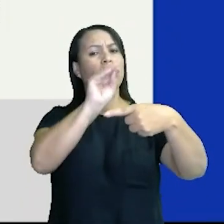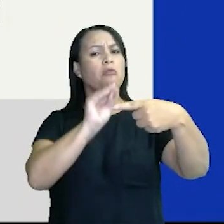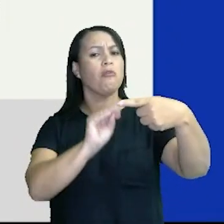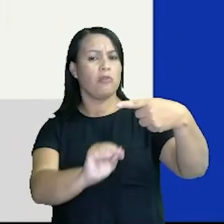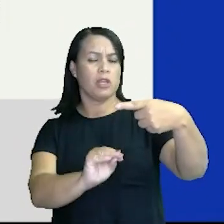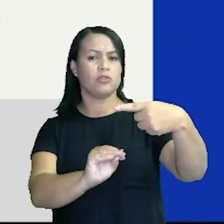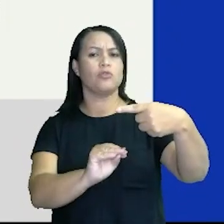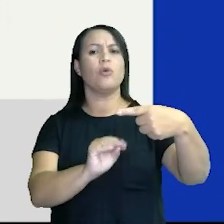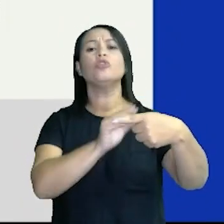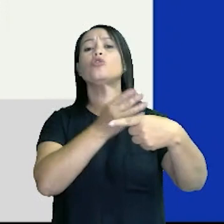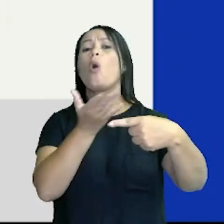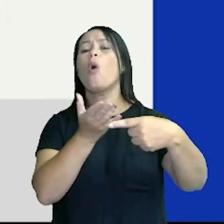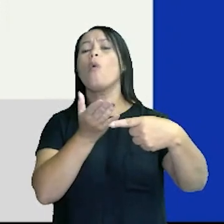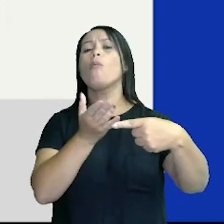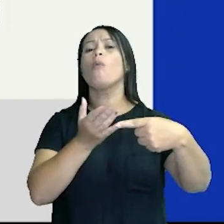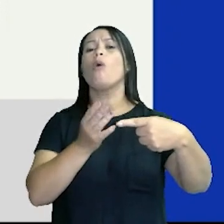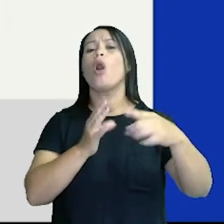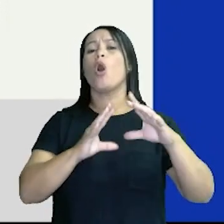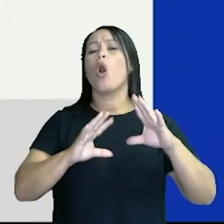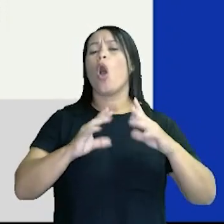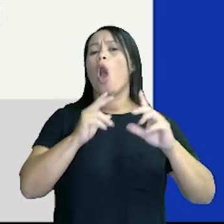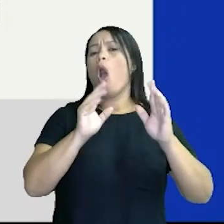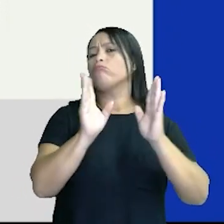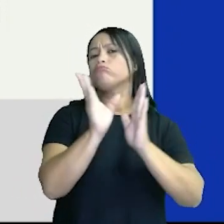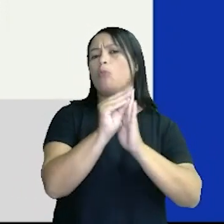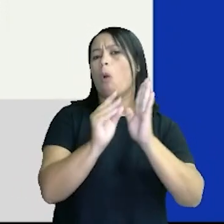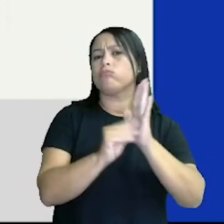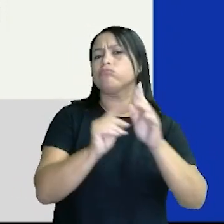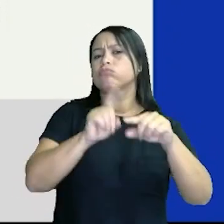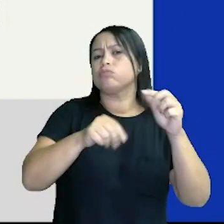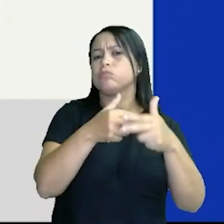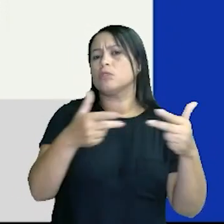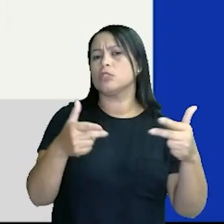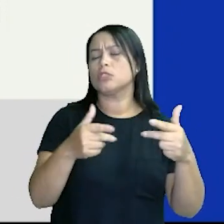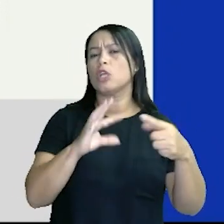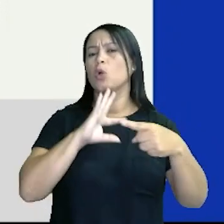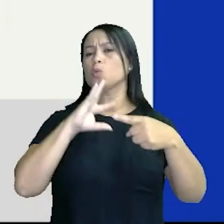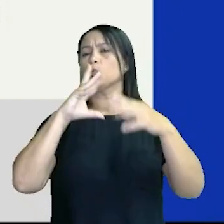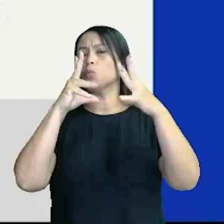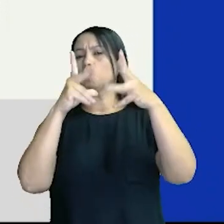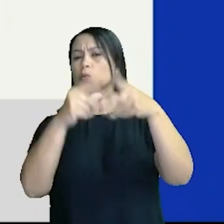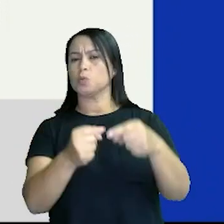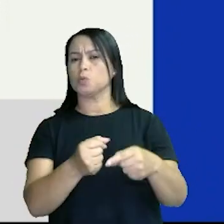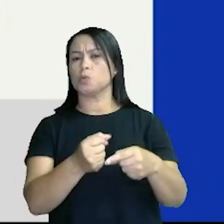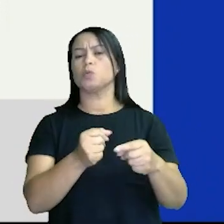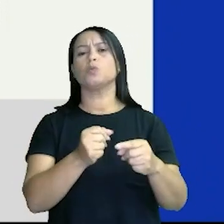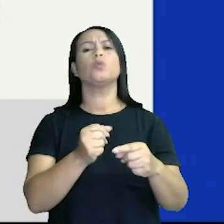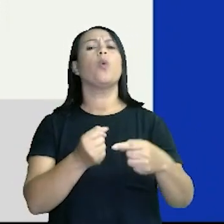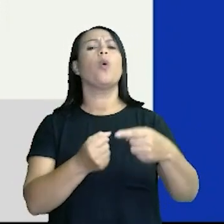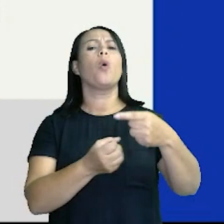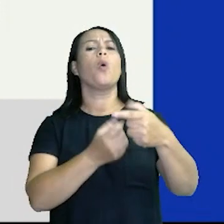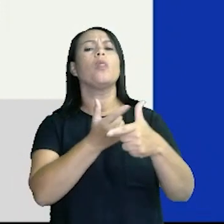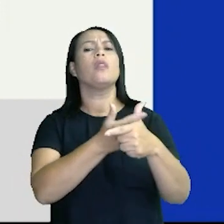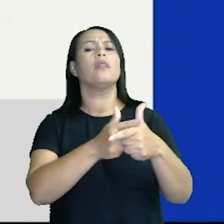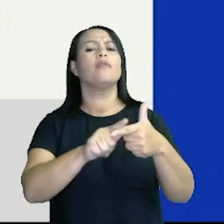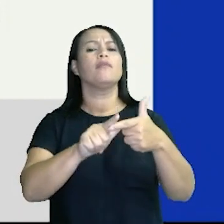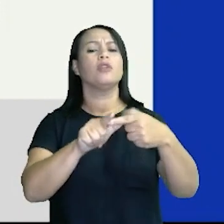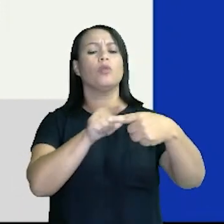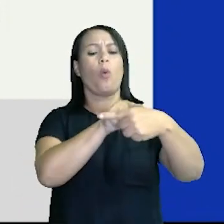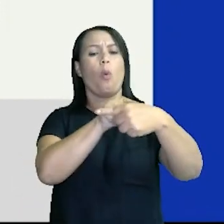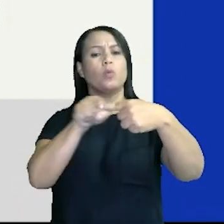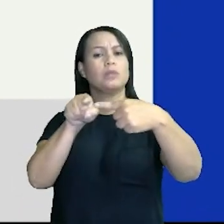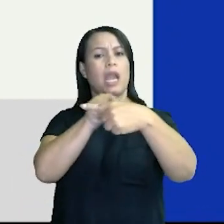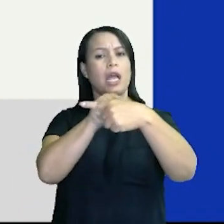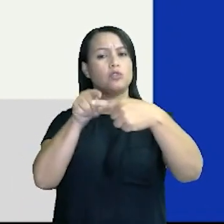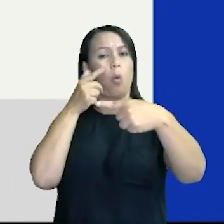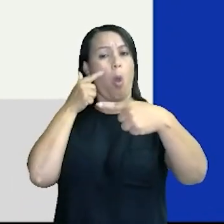fração, a parte do objeto dividido é colocada sobre o número total de partes, em que ele foi dividido com um traço no